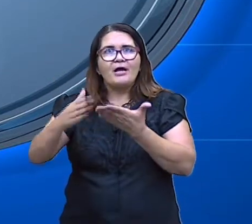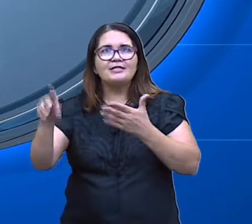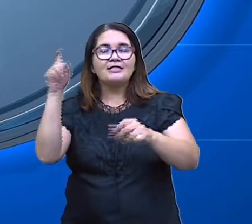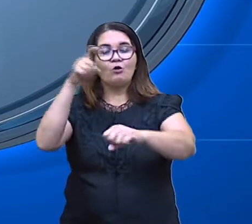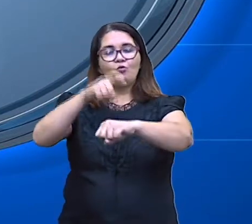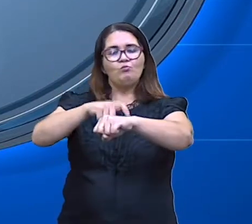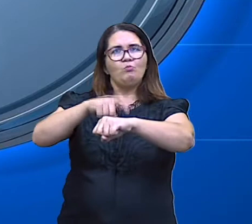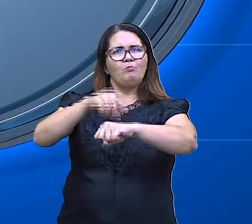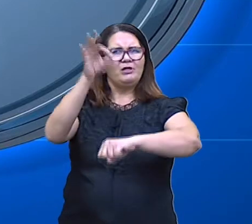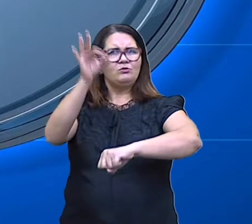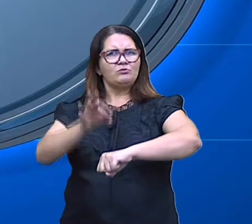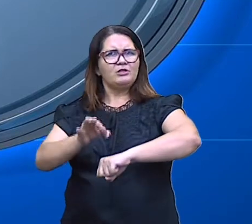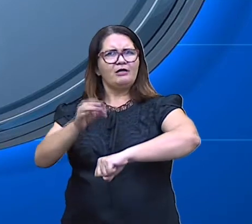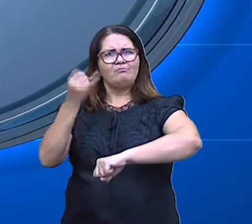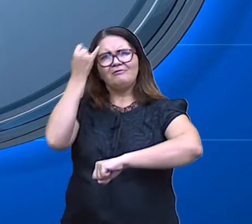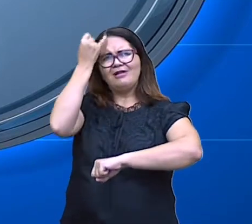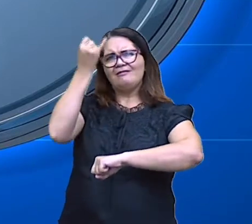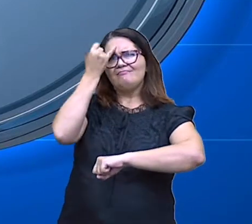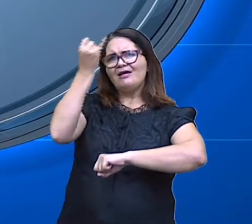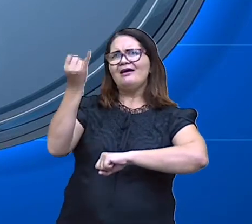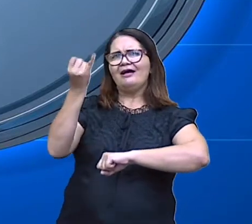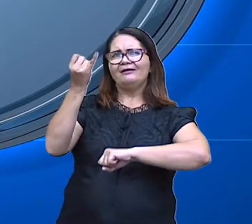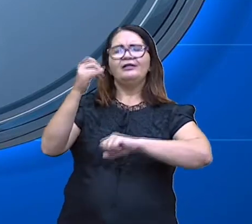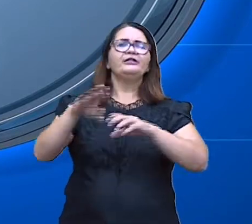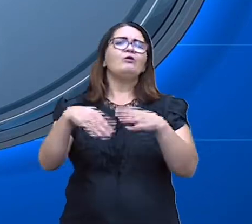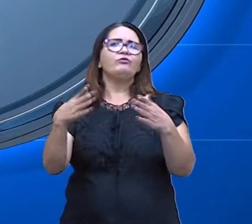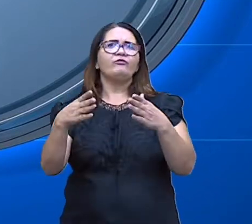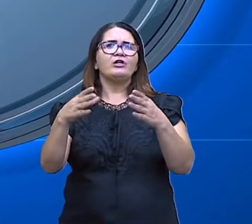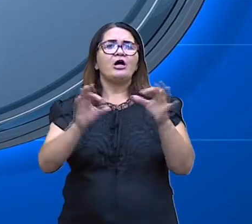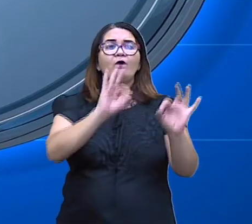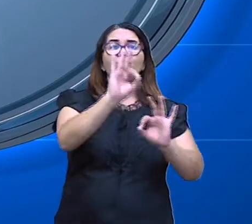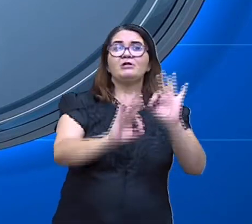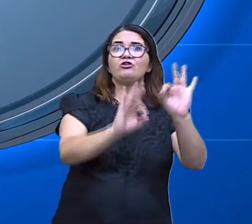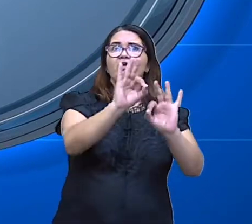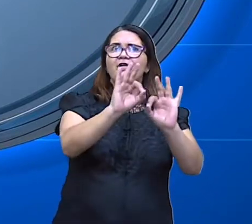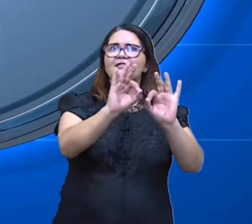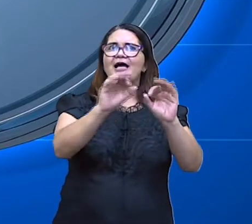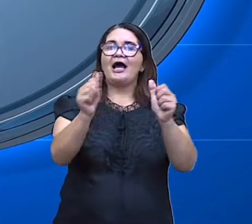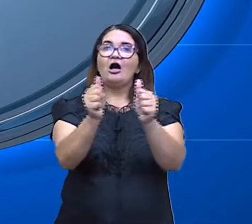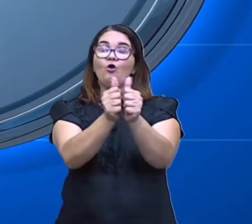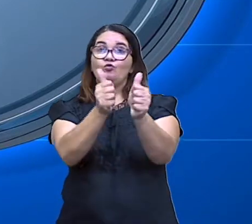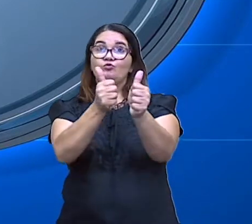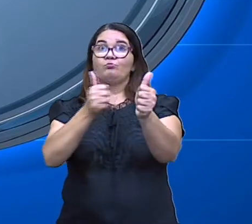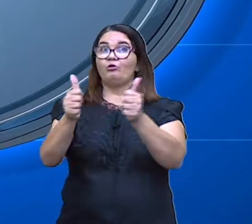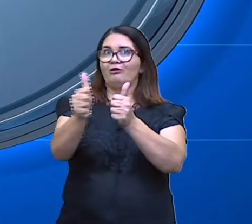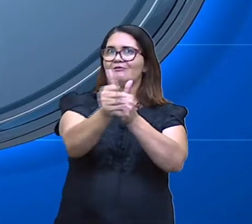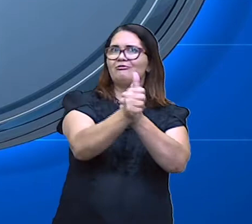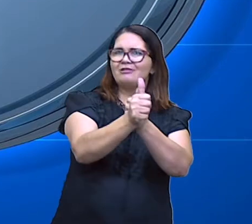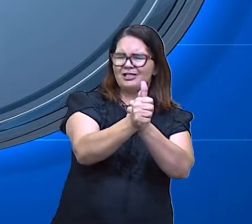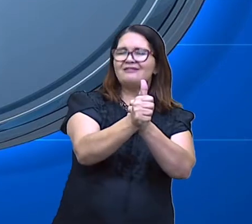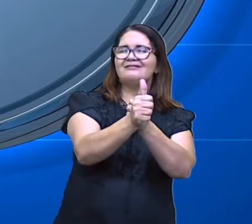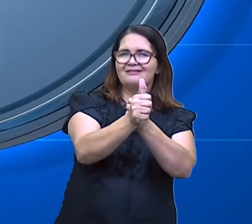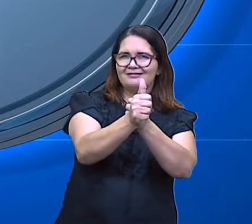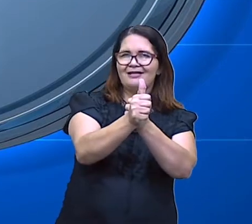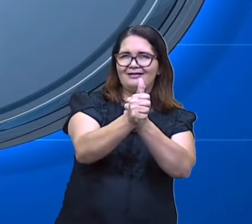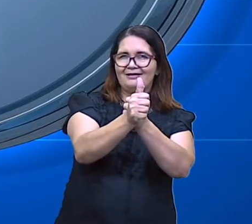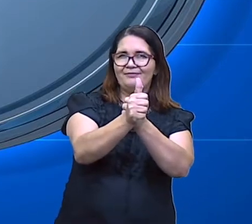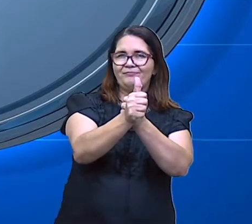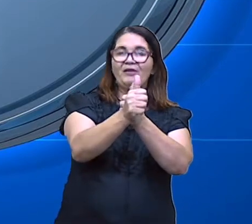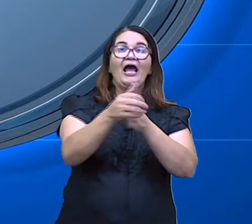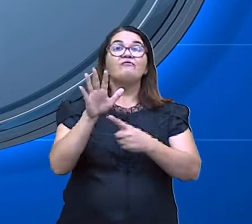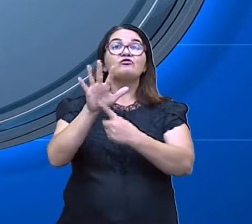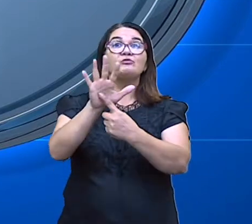pode definir o protagonista, qual é o conflito aí central, apresenta esse